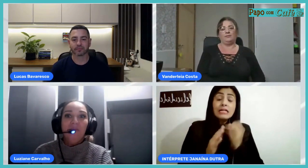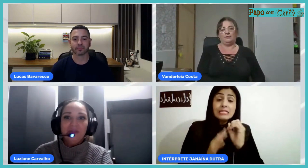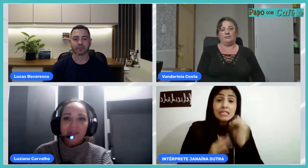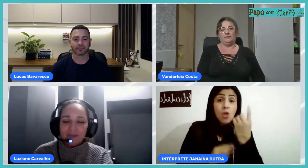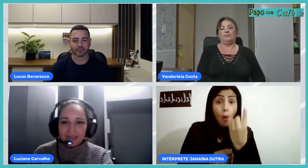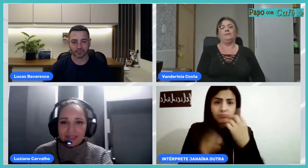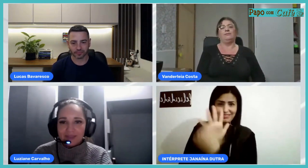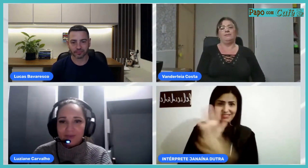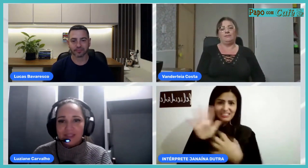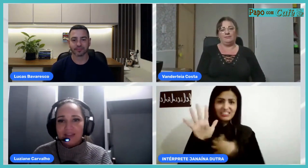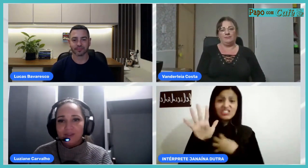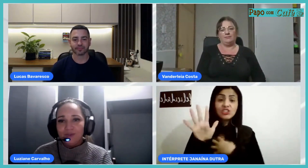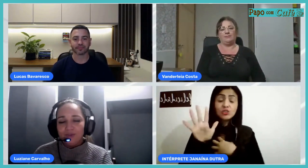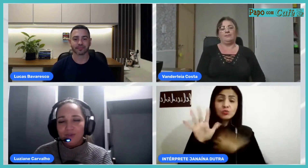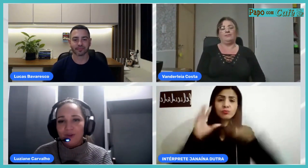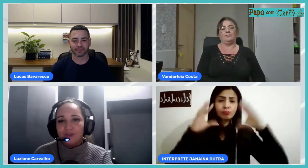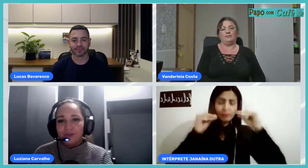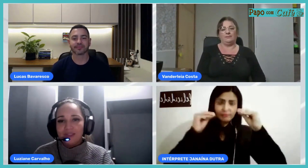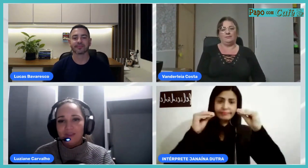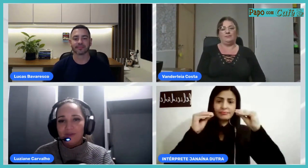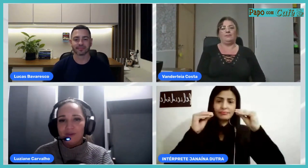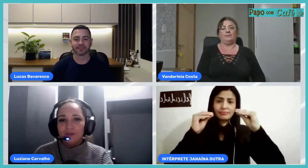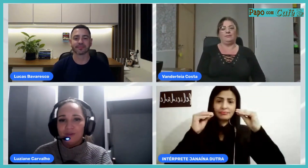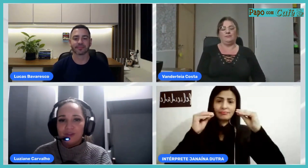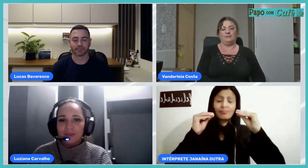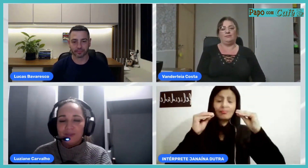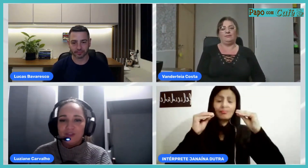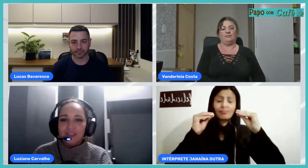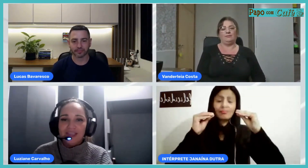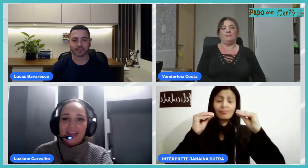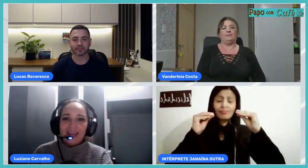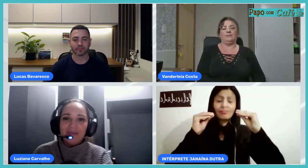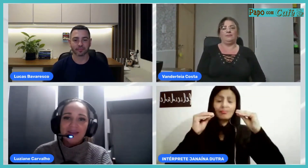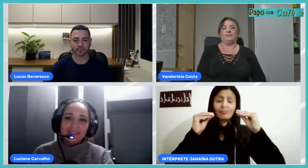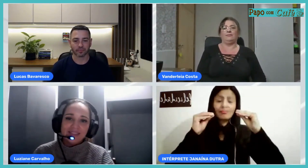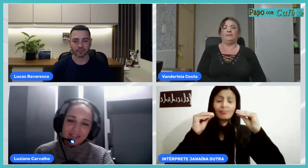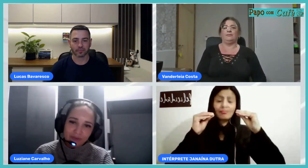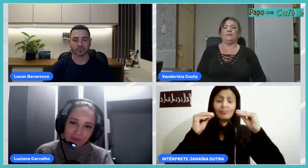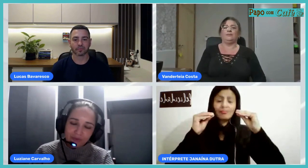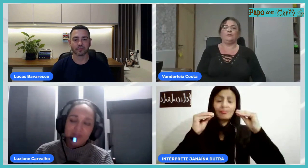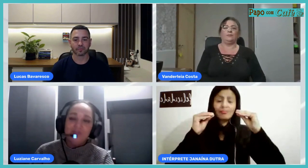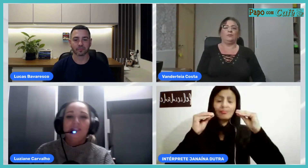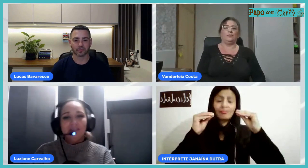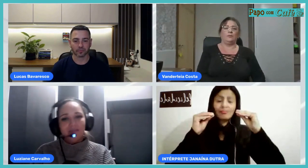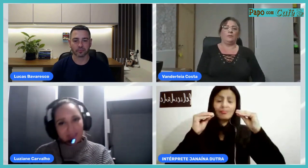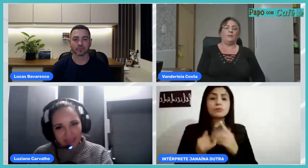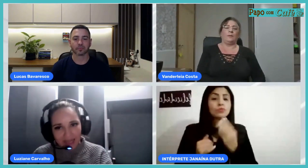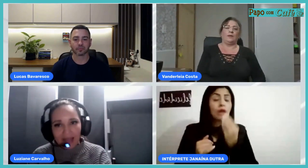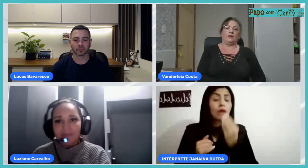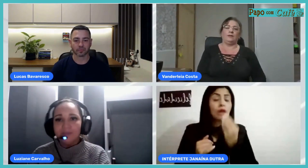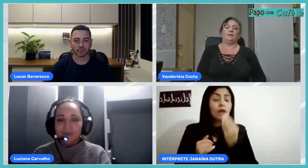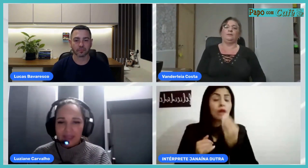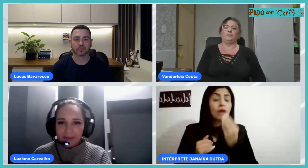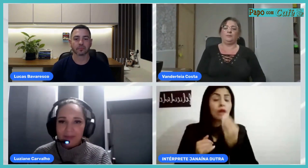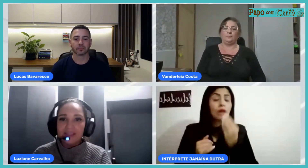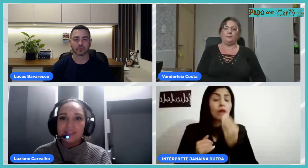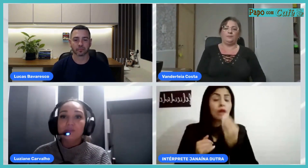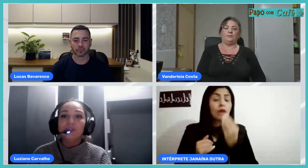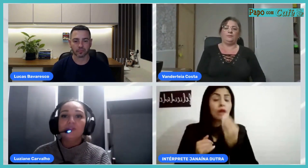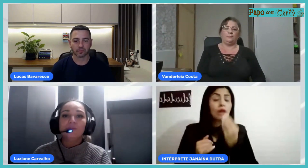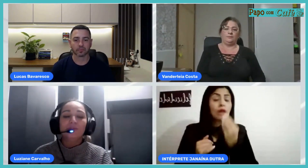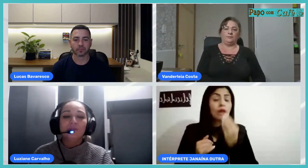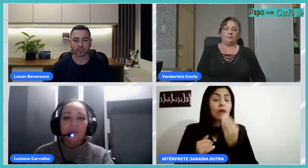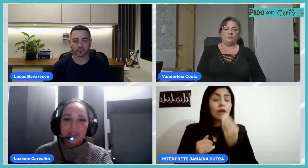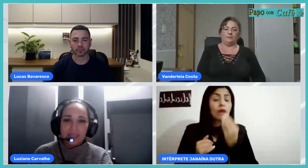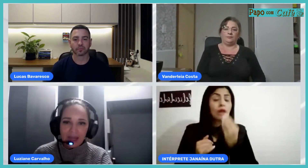é muito mais aguçado do que o nosso, então automaticamente é mais desenvolvido, então eles acabam, né,